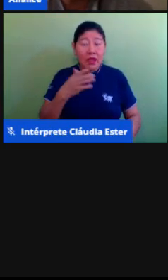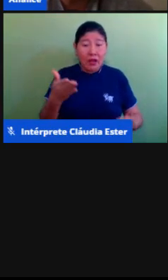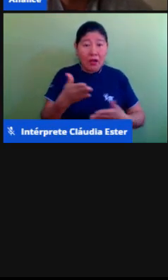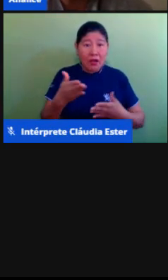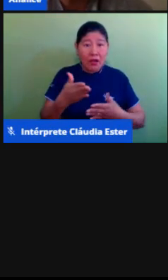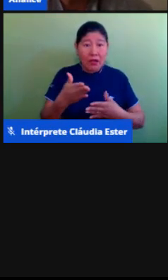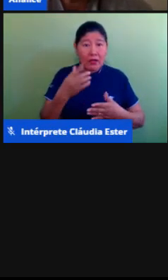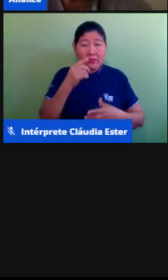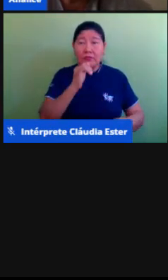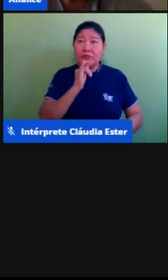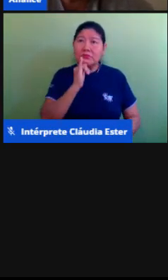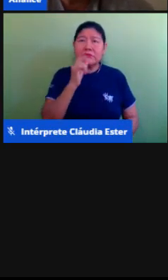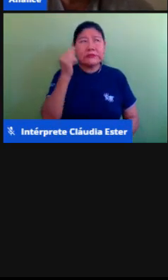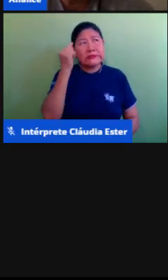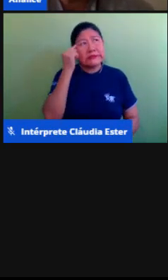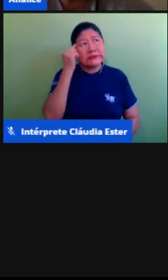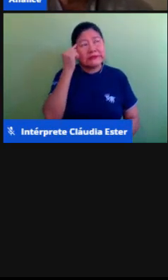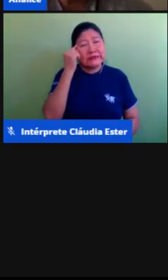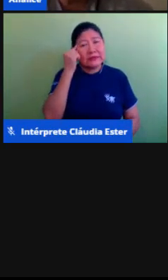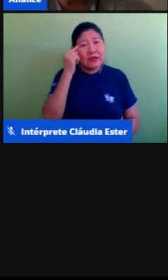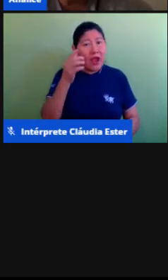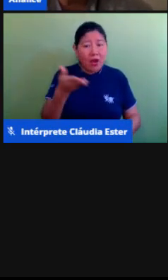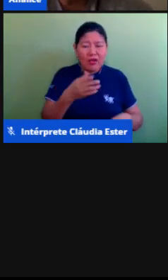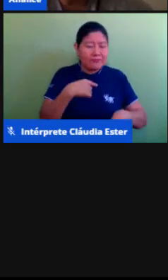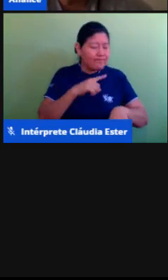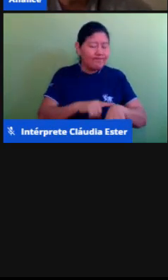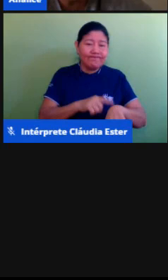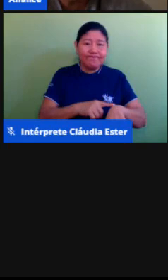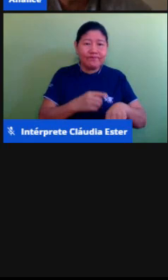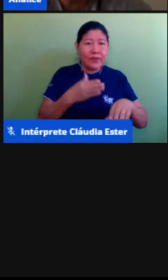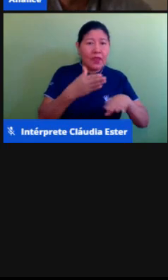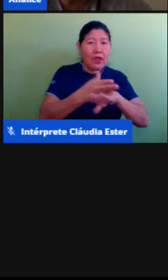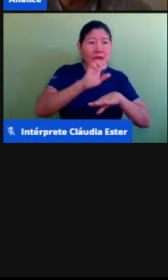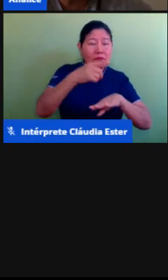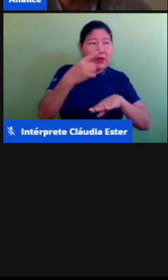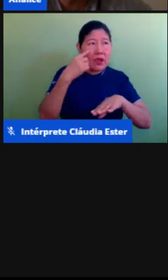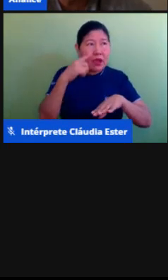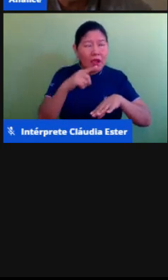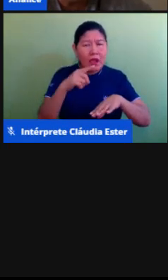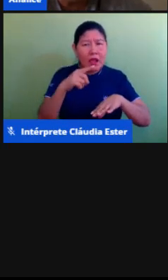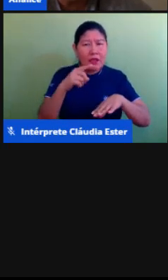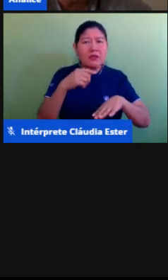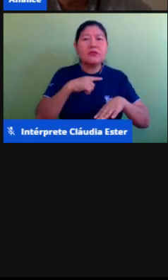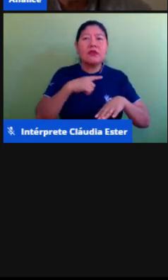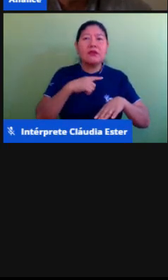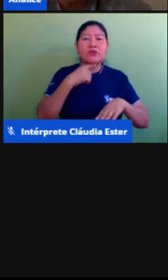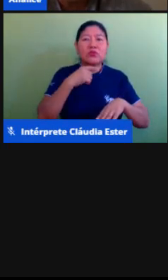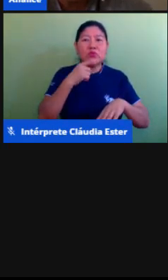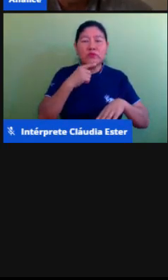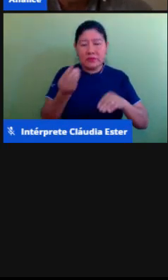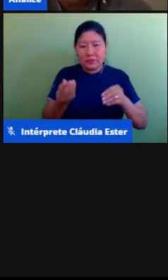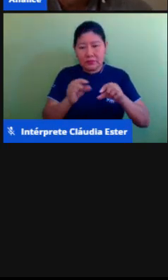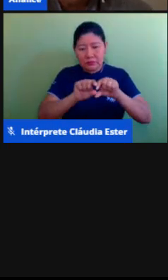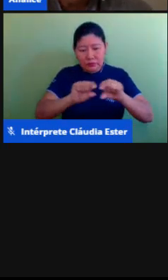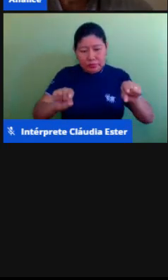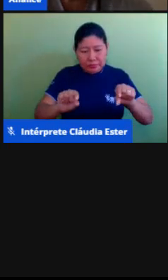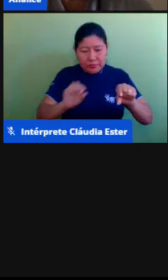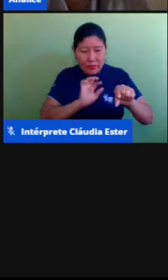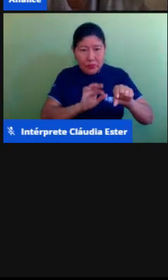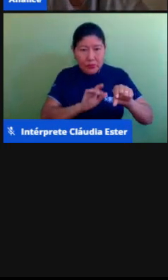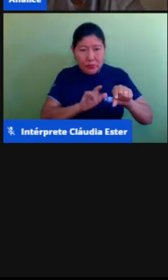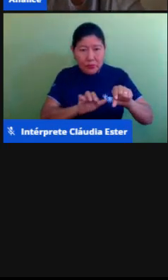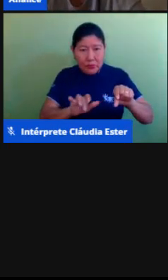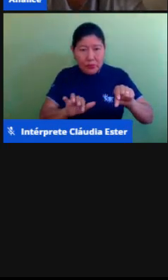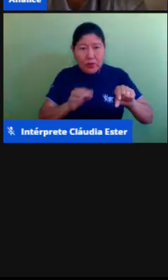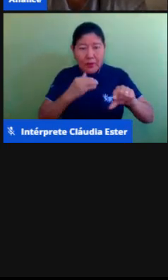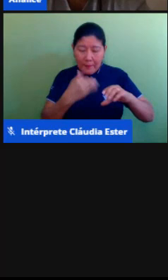assistiu depois, né? Tem nos comentários, né? Pode ir no comentário, que daí você pode deixar lá a sua pergunta, que a gente também responde, tá bom? Então,